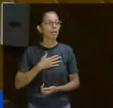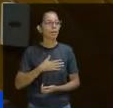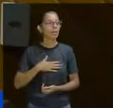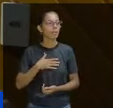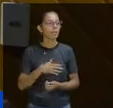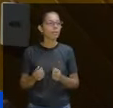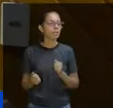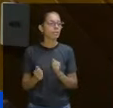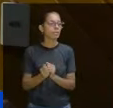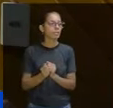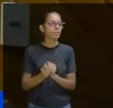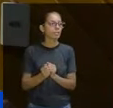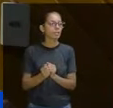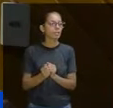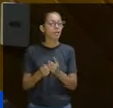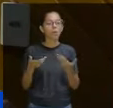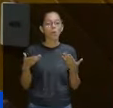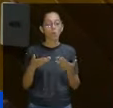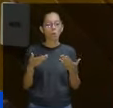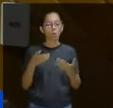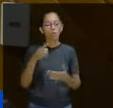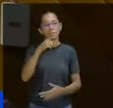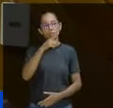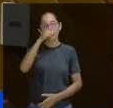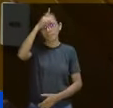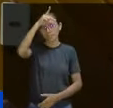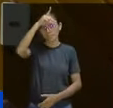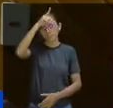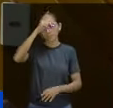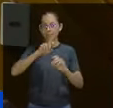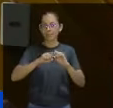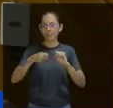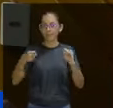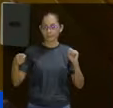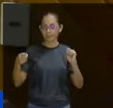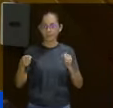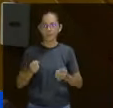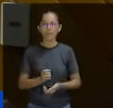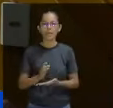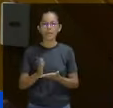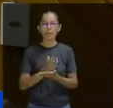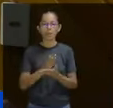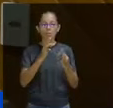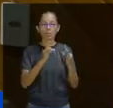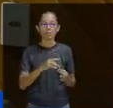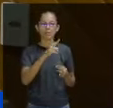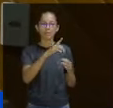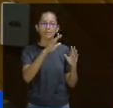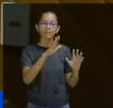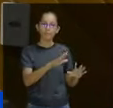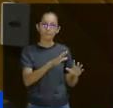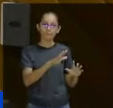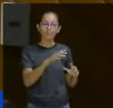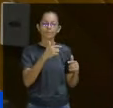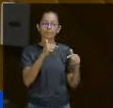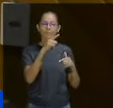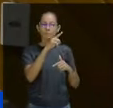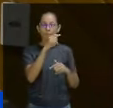Hoje estávamos em Porto Grande, né? Eles estão lá, os técnicos,